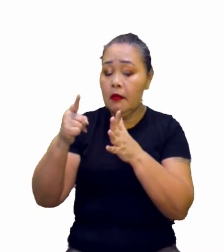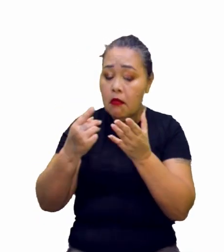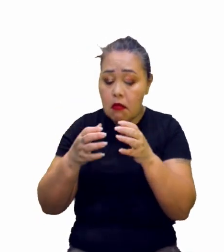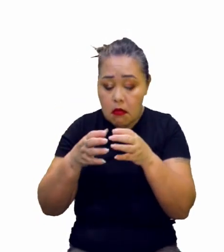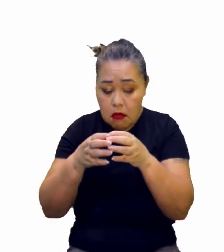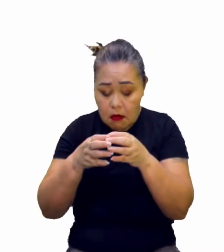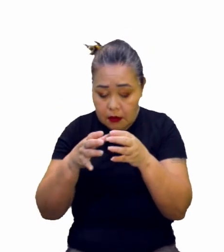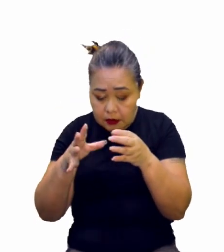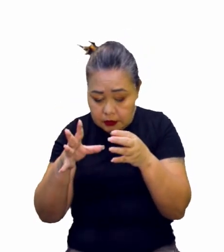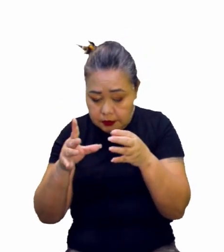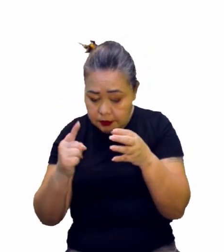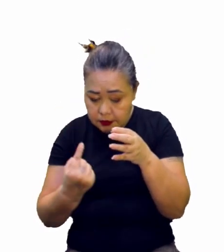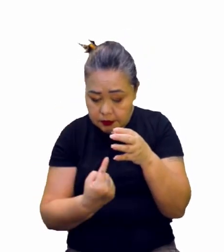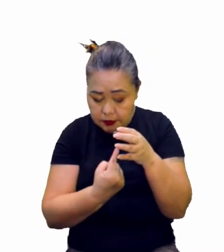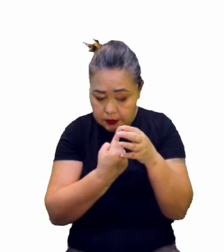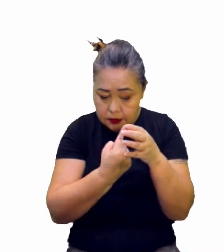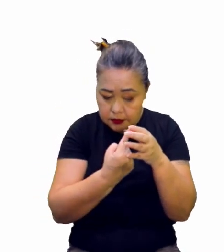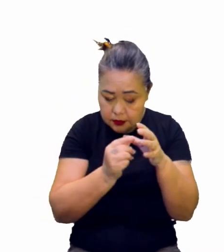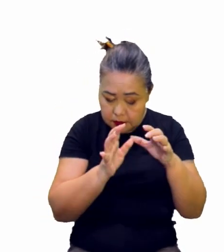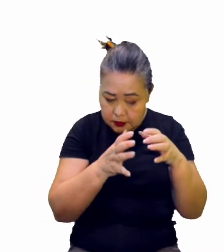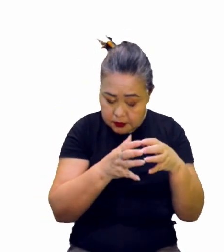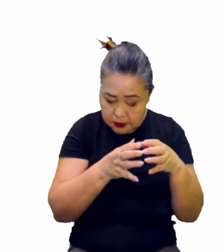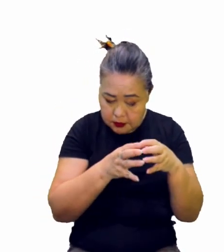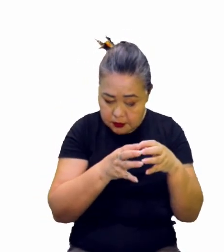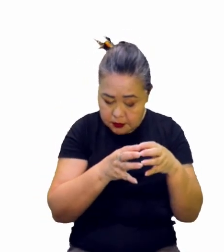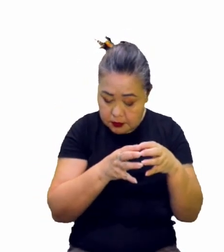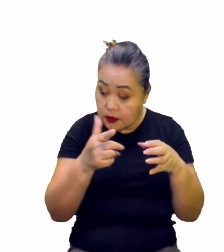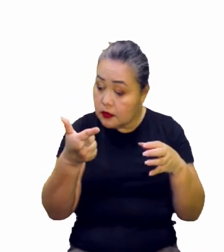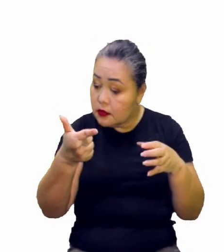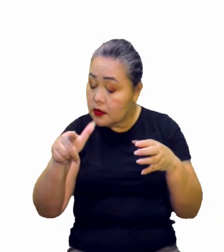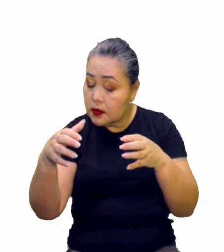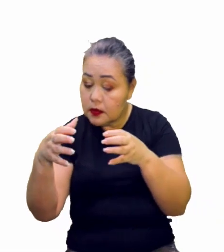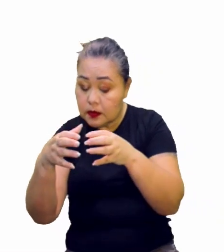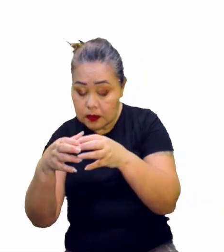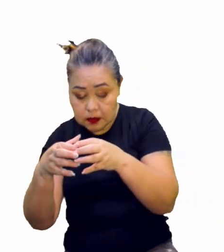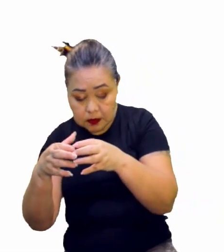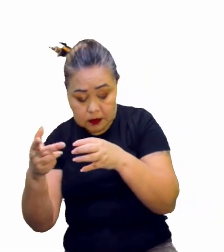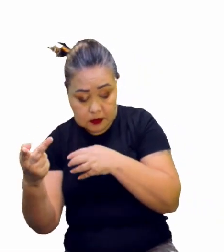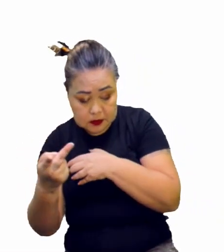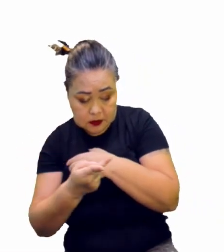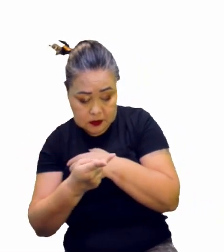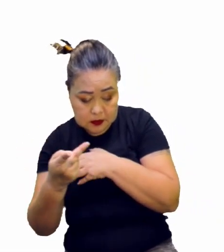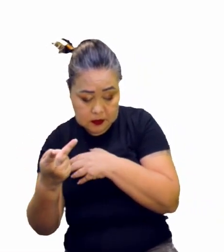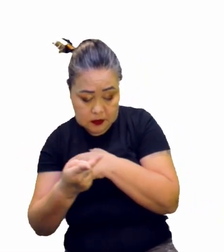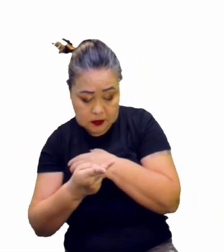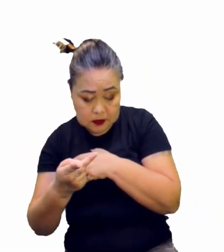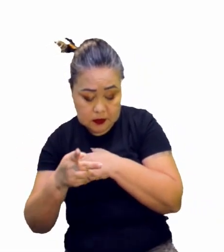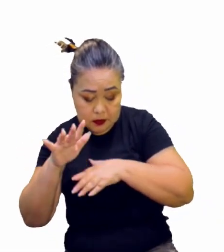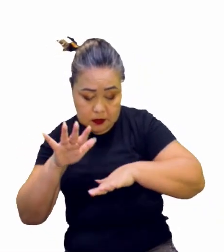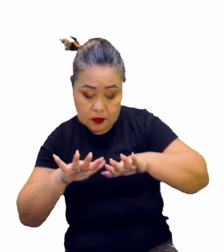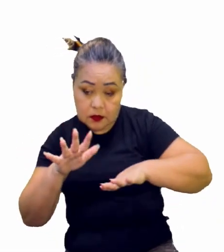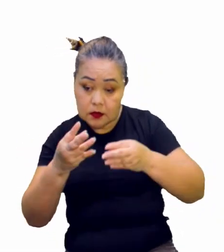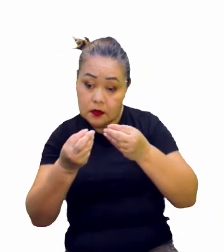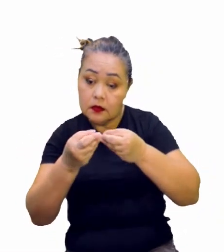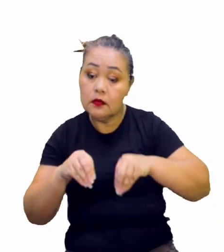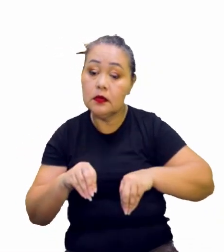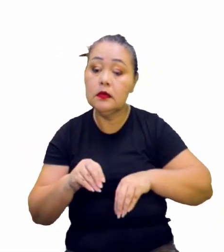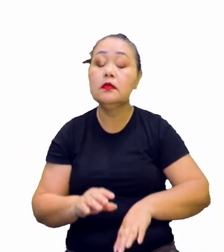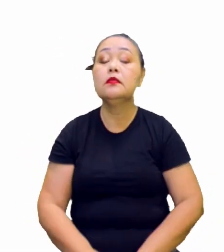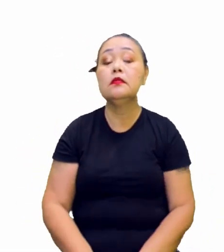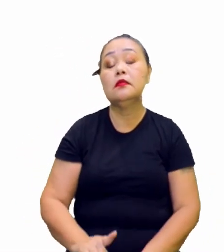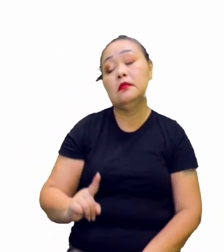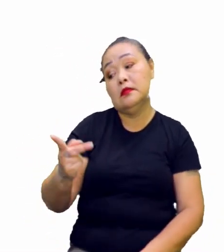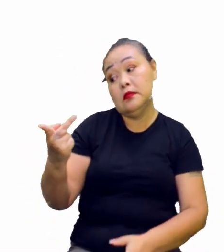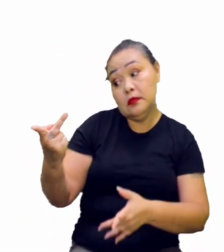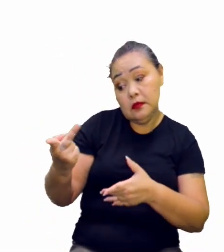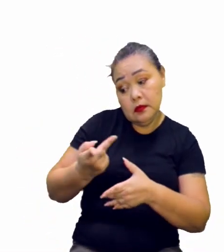se uma acontece algo com ela, outras sofrerão algum prejuízo, porque elas estão